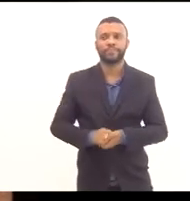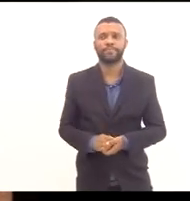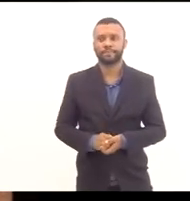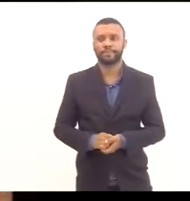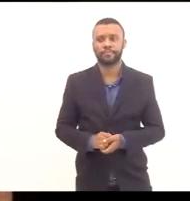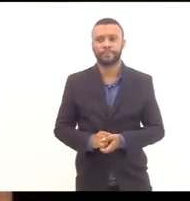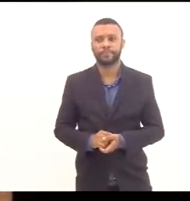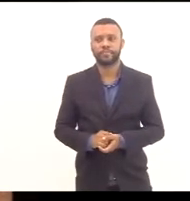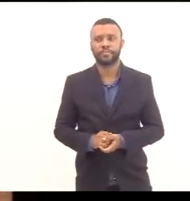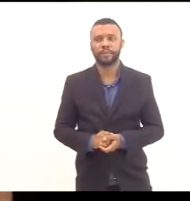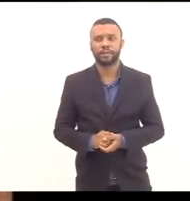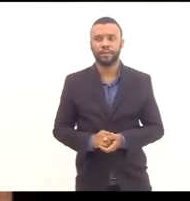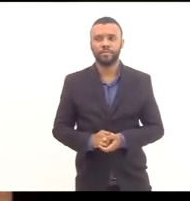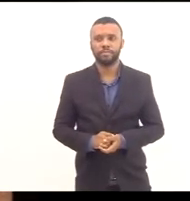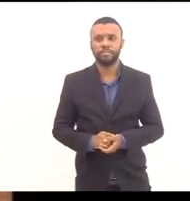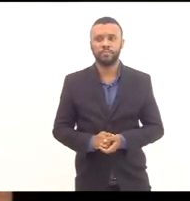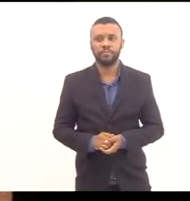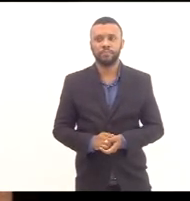oi oi